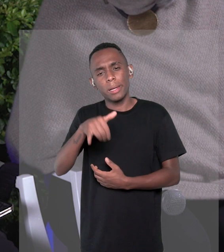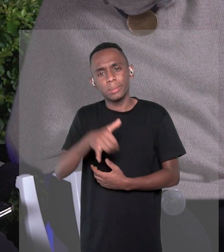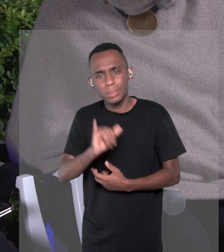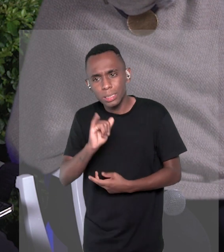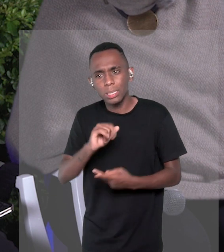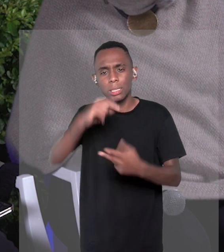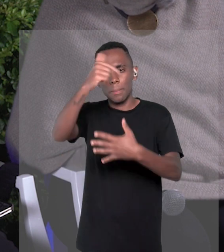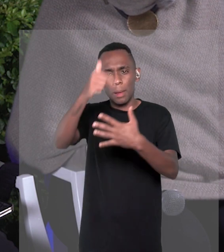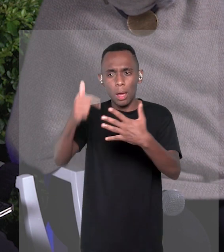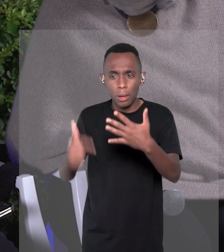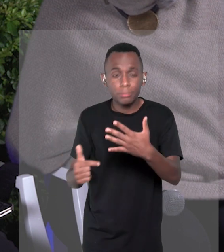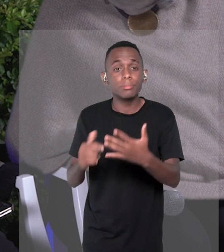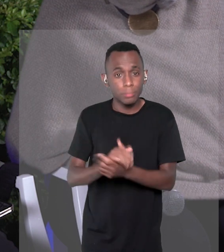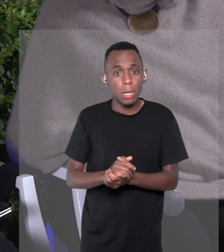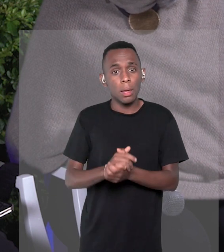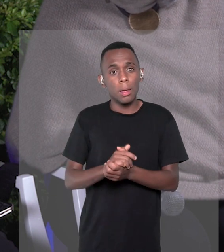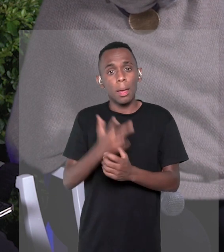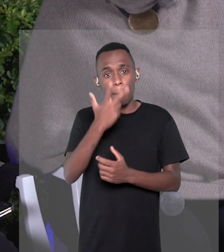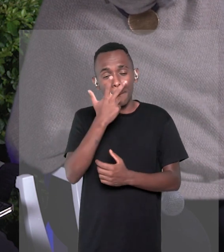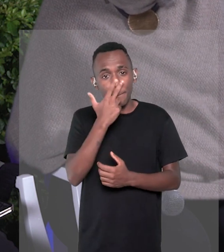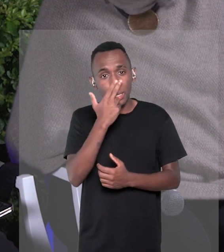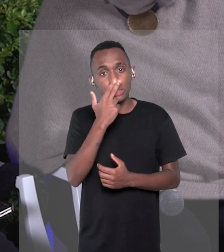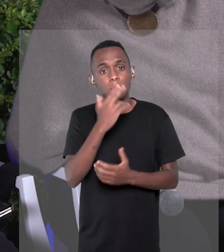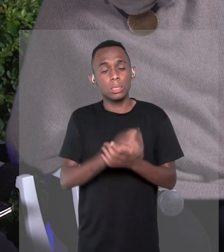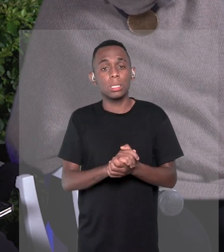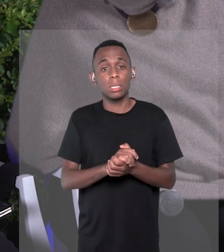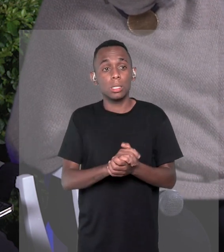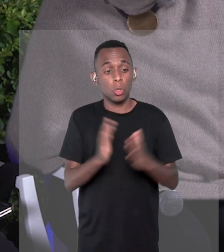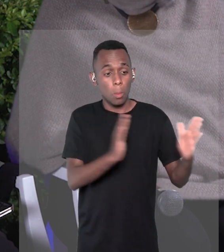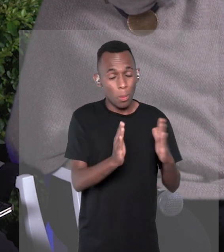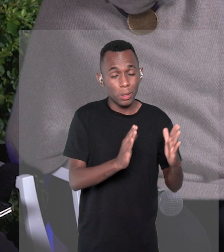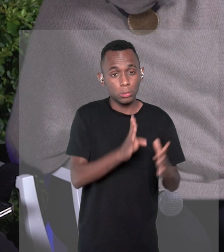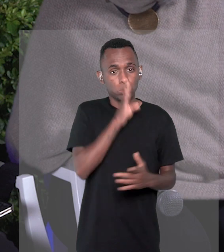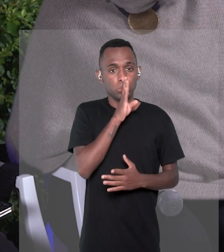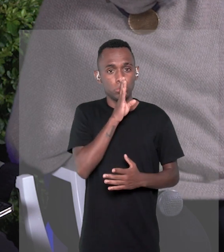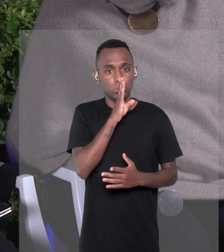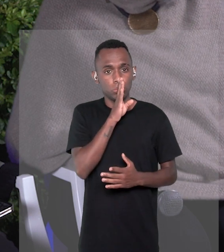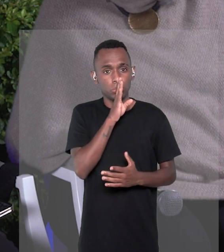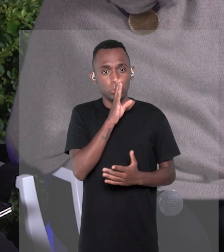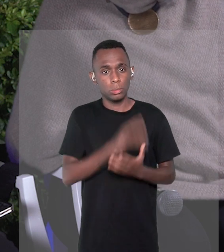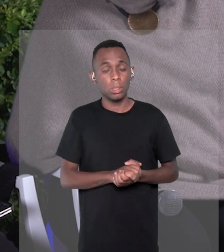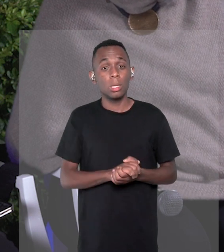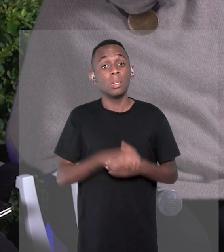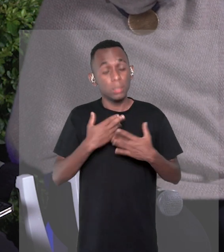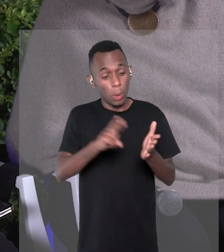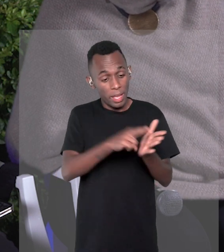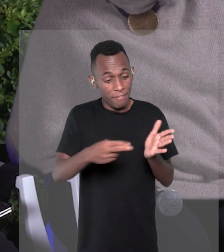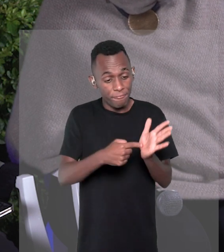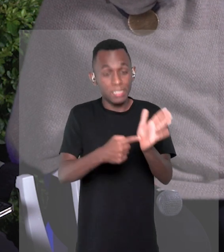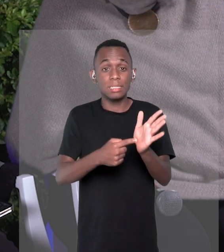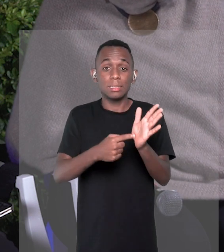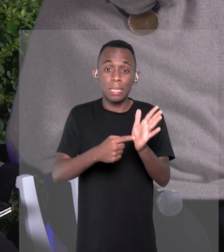a Revista Brasileira está seguindo, que é dar voz, vez e palavra a esses luminares que nos